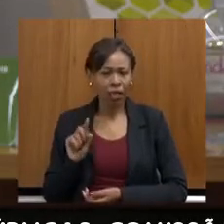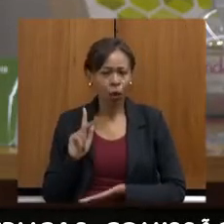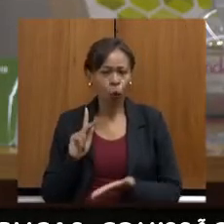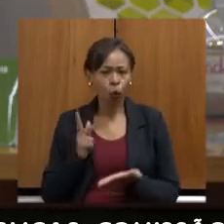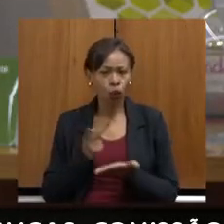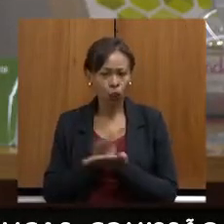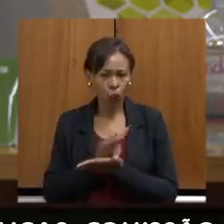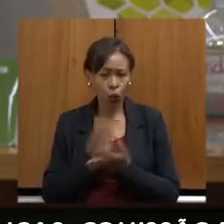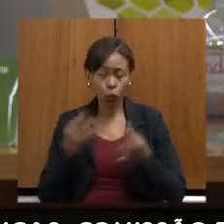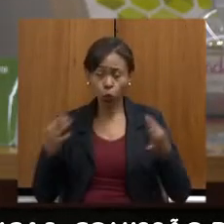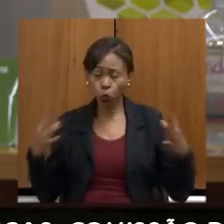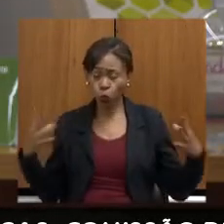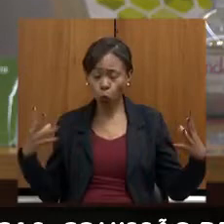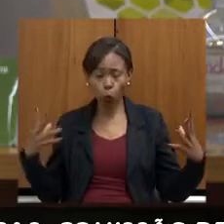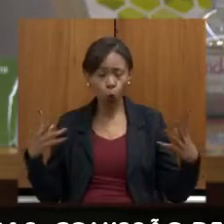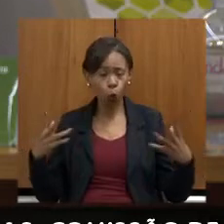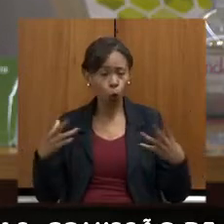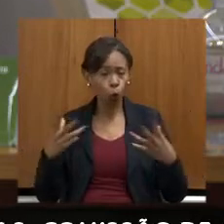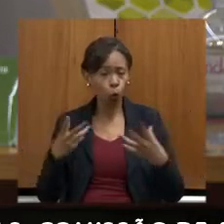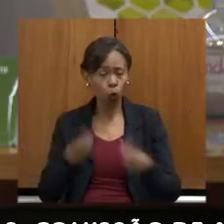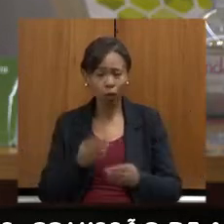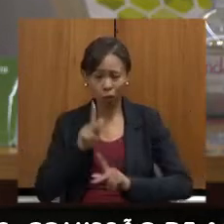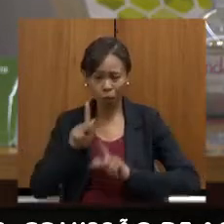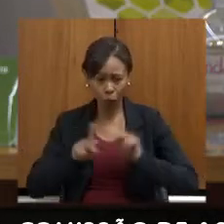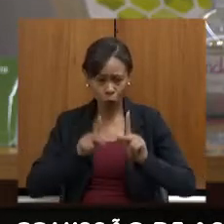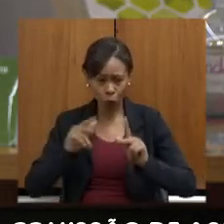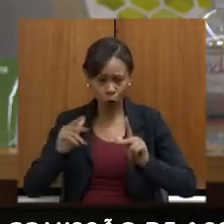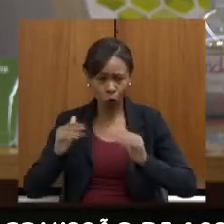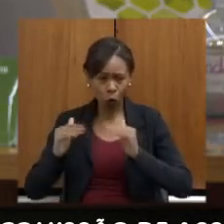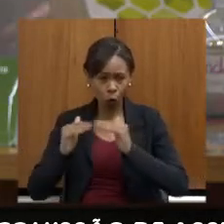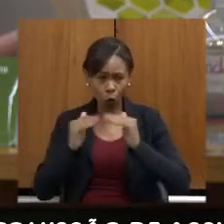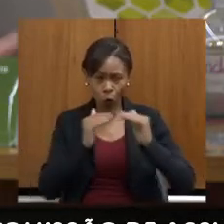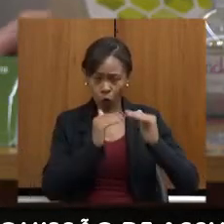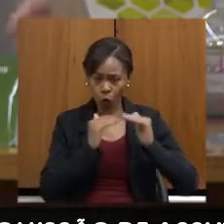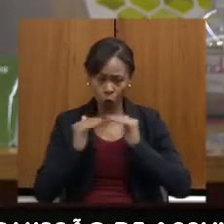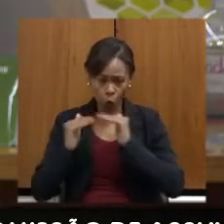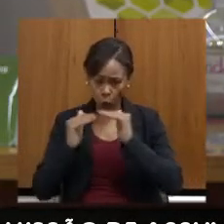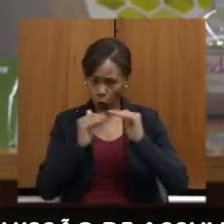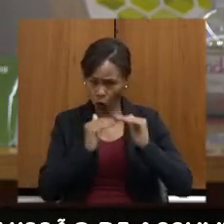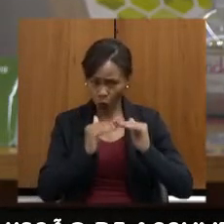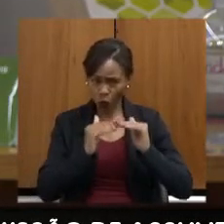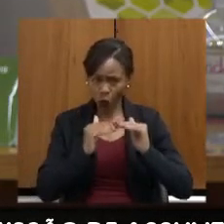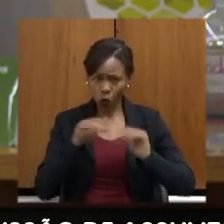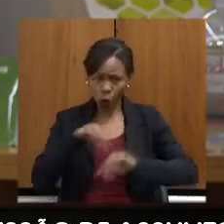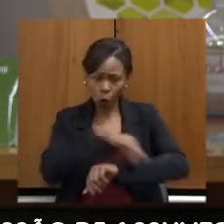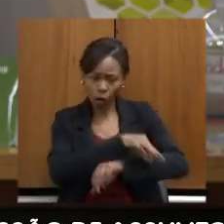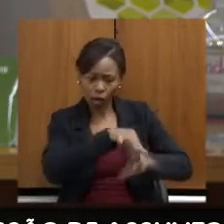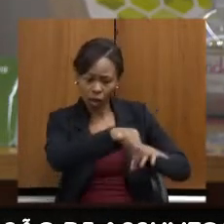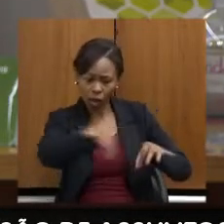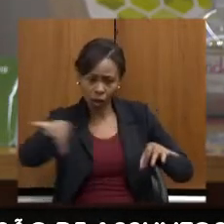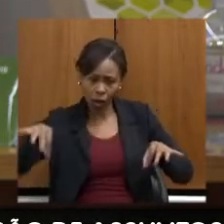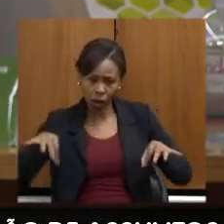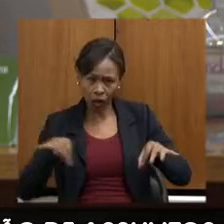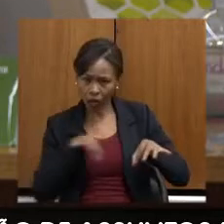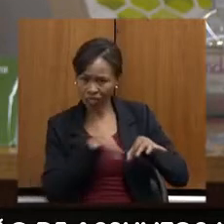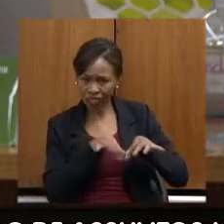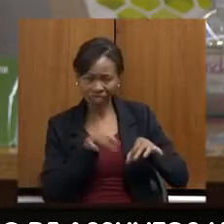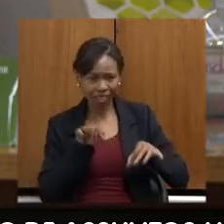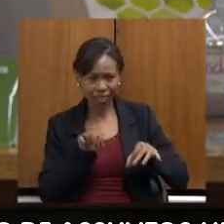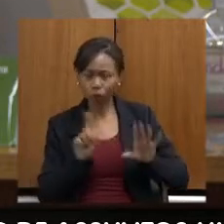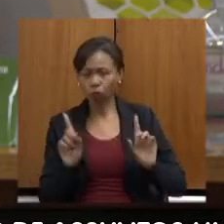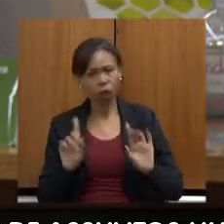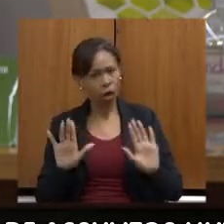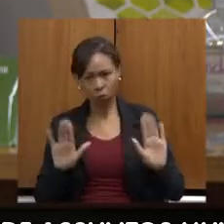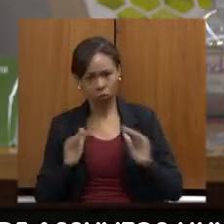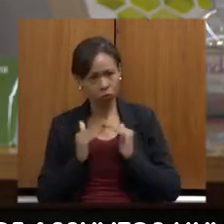consenso integral com relação ao traçado É mas o que não se pode dizer que não houve de